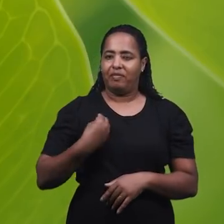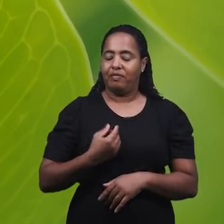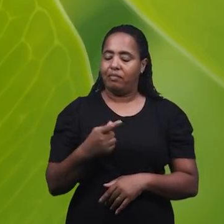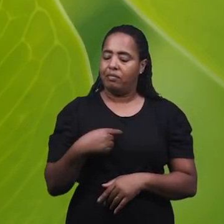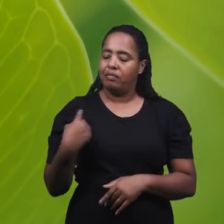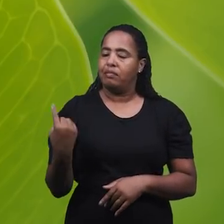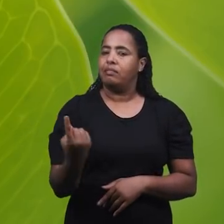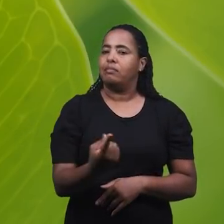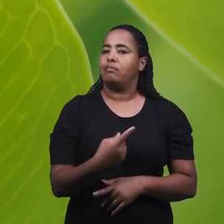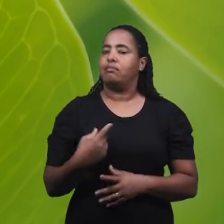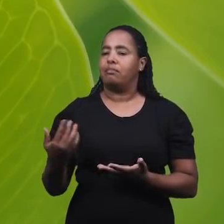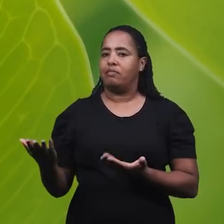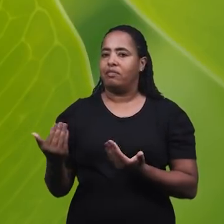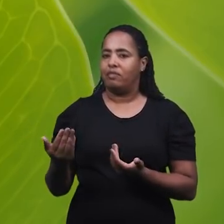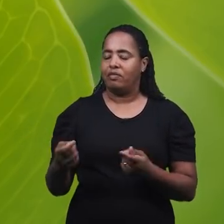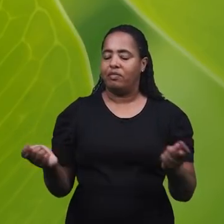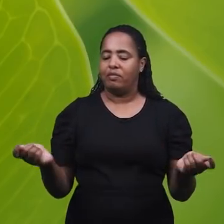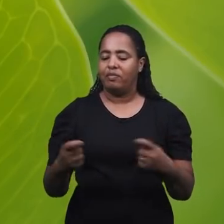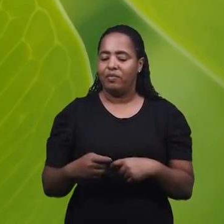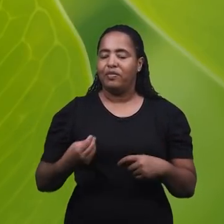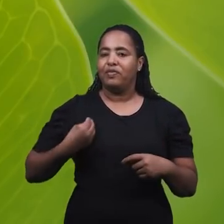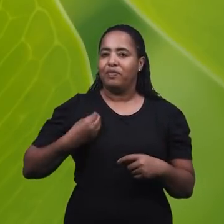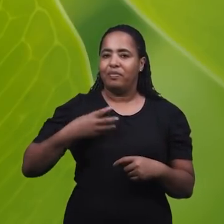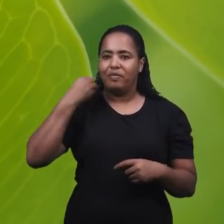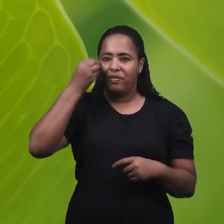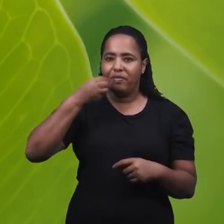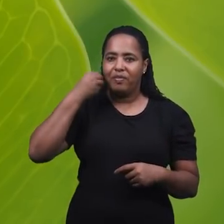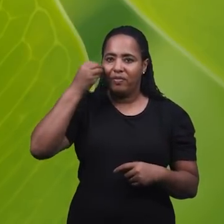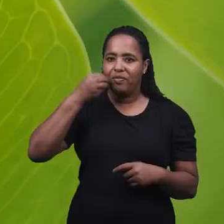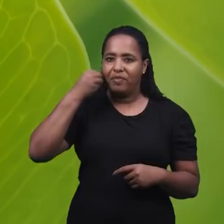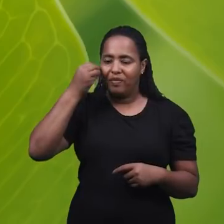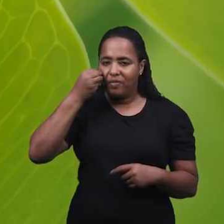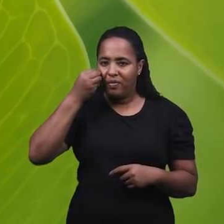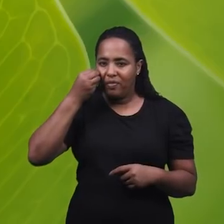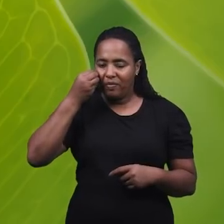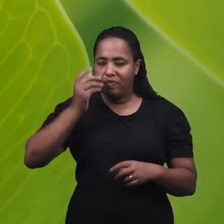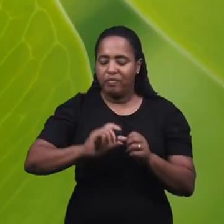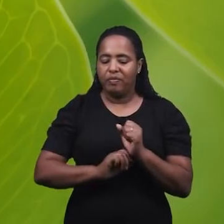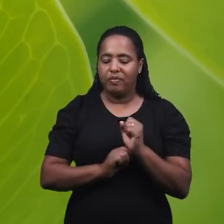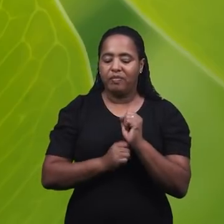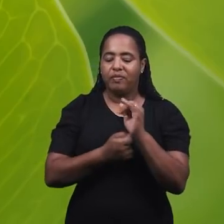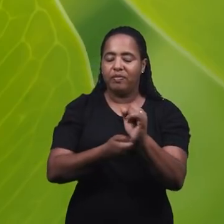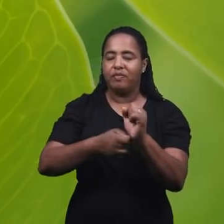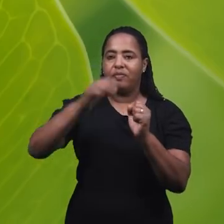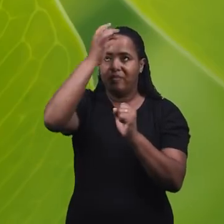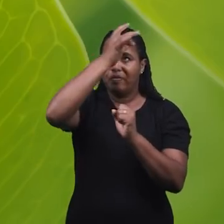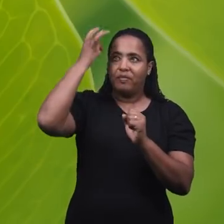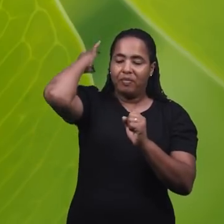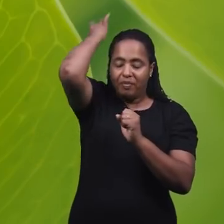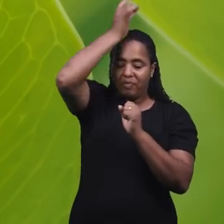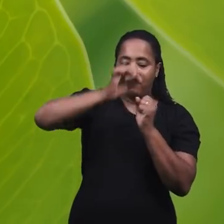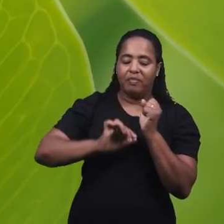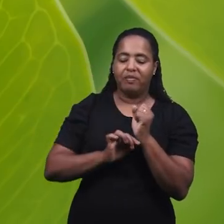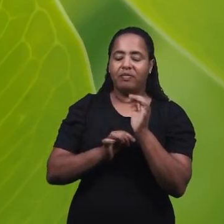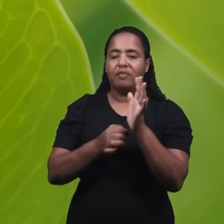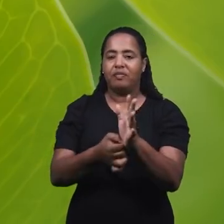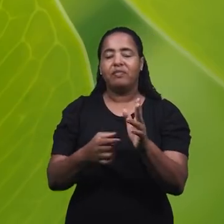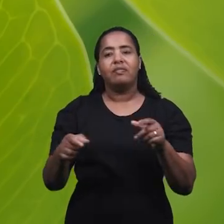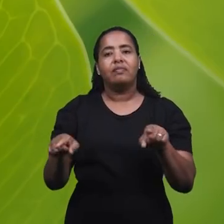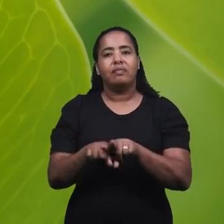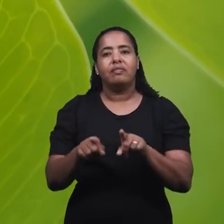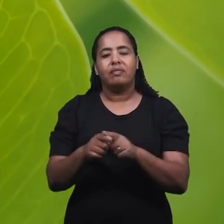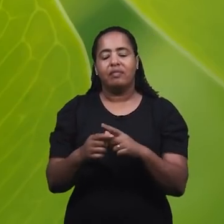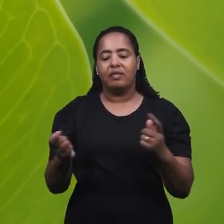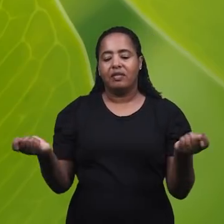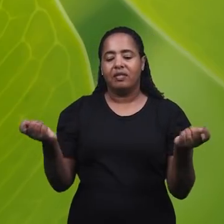a possibilidade de viver a experiência do corpo, compartilhando os mistérios revelados pelo Espírito Santo. Também nos possibilita